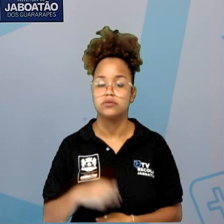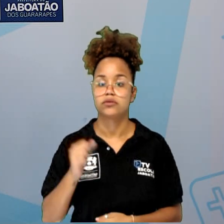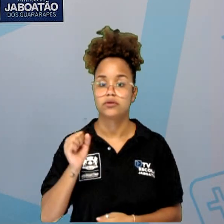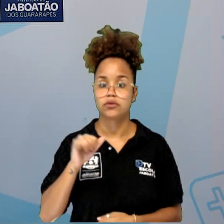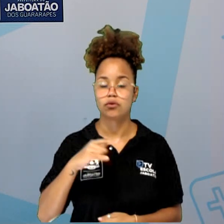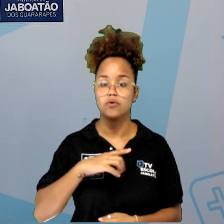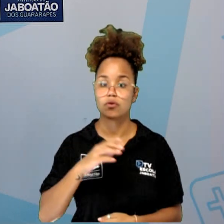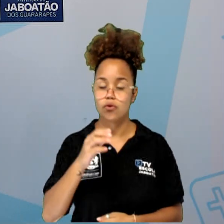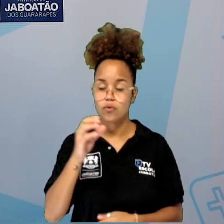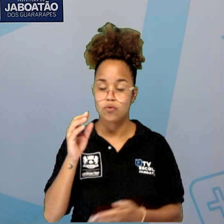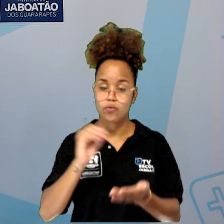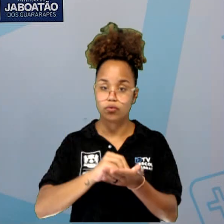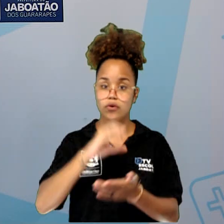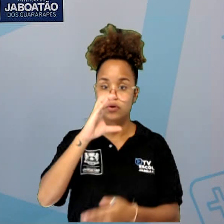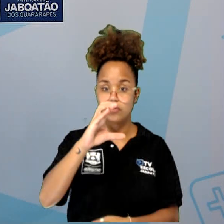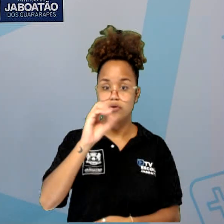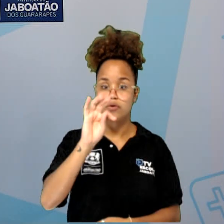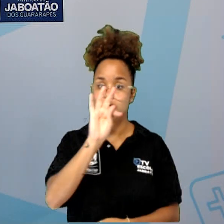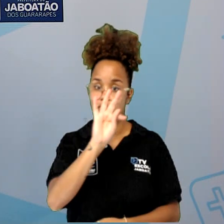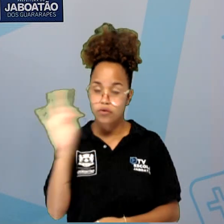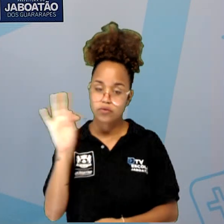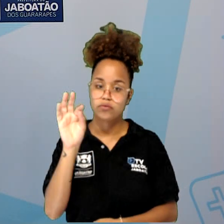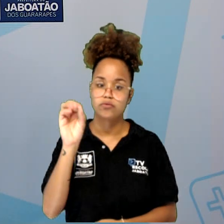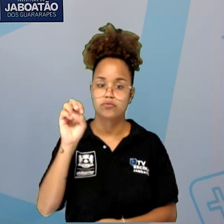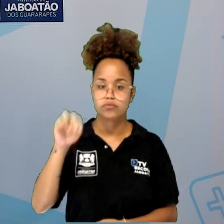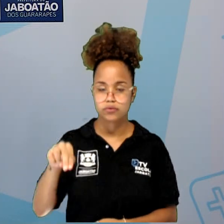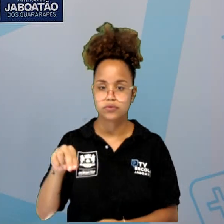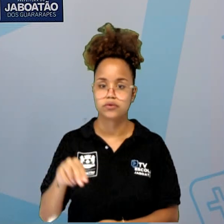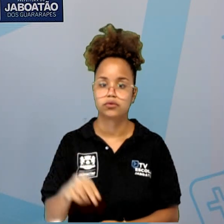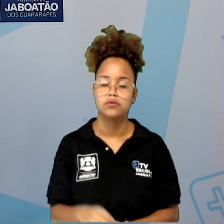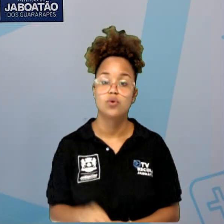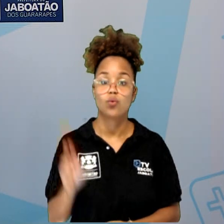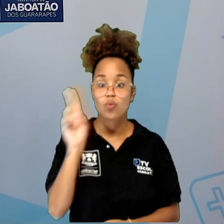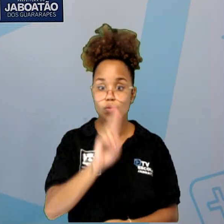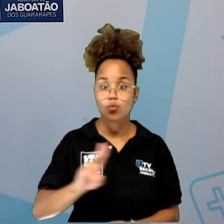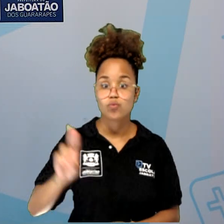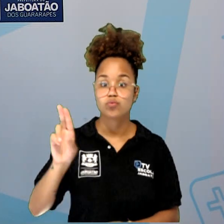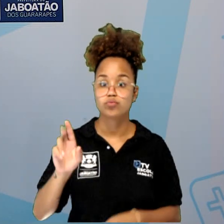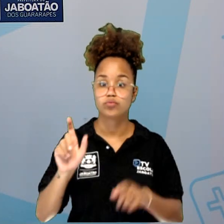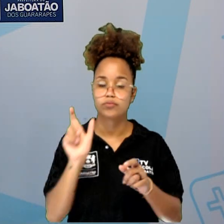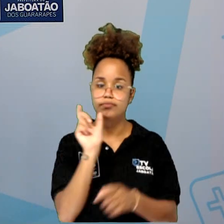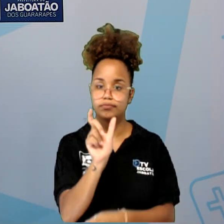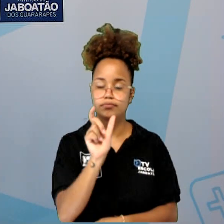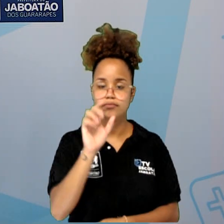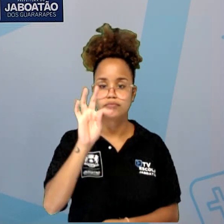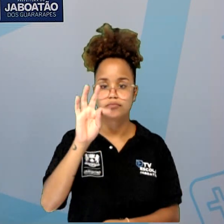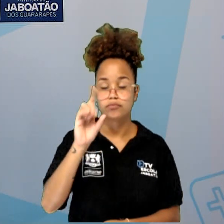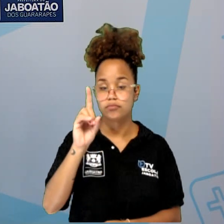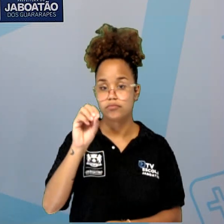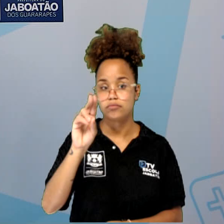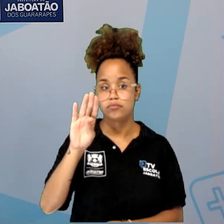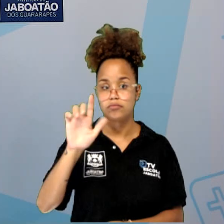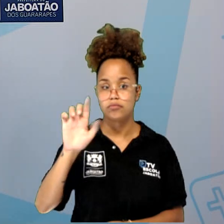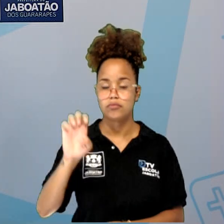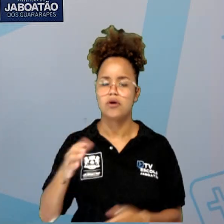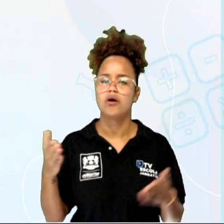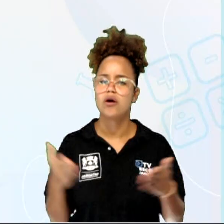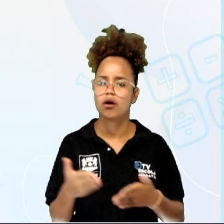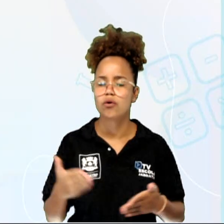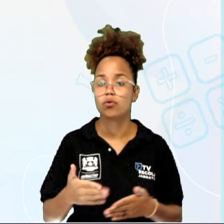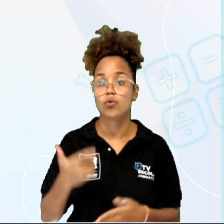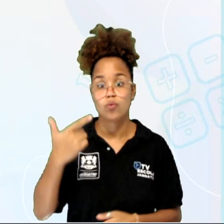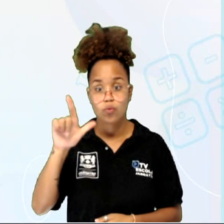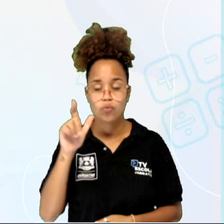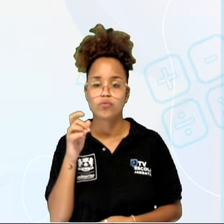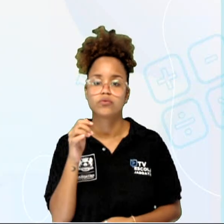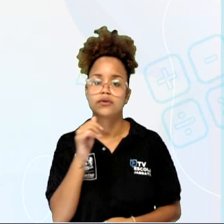C-O-double-T, ou seja, duas vezes o T, double T-O-N. Dá uma olhada nesse próximo